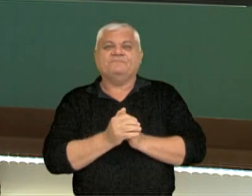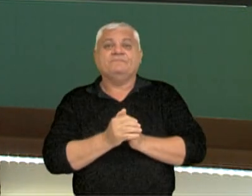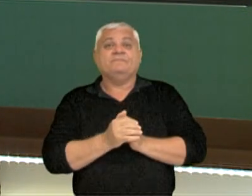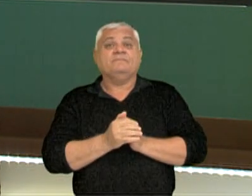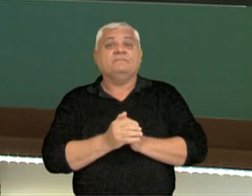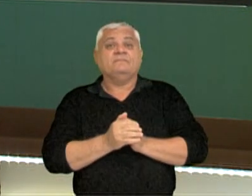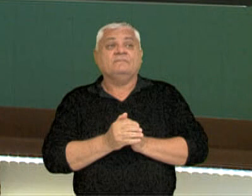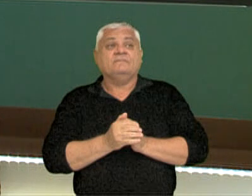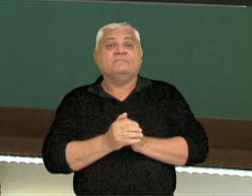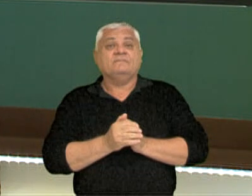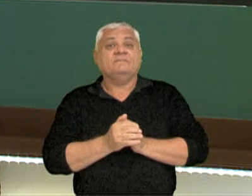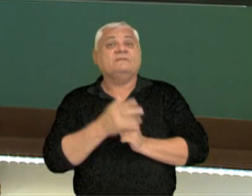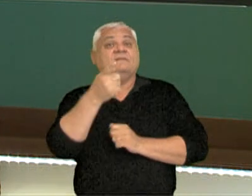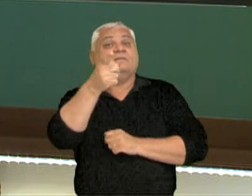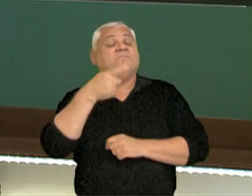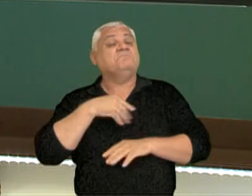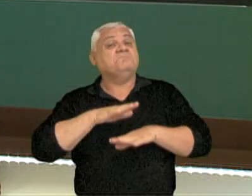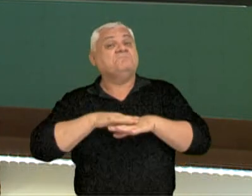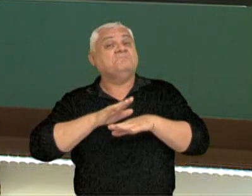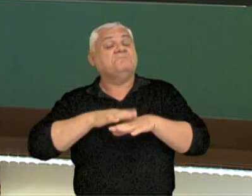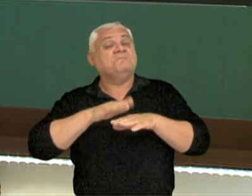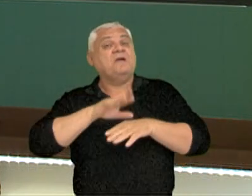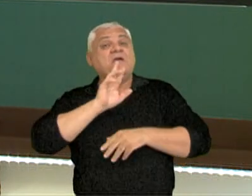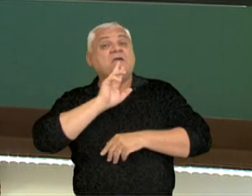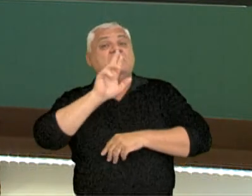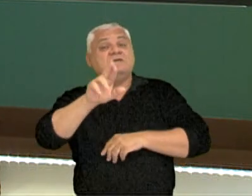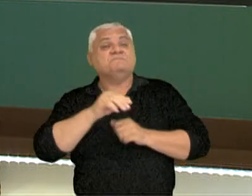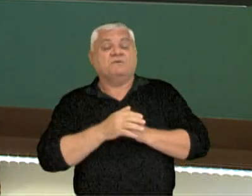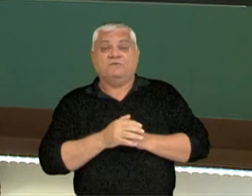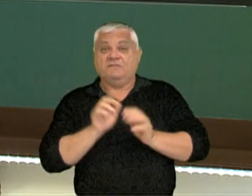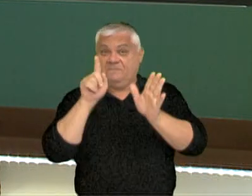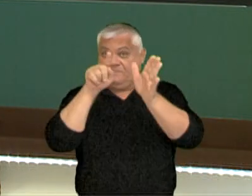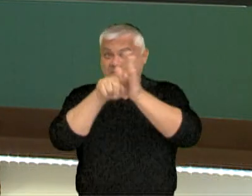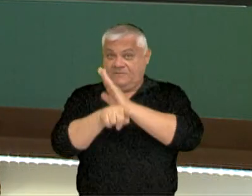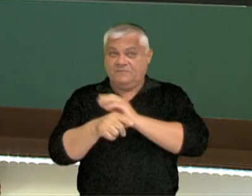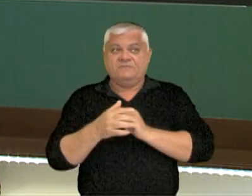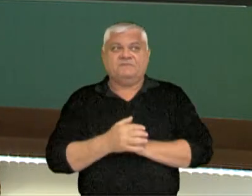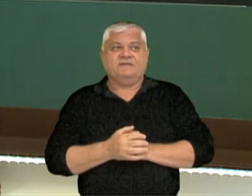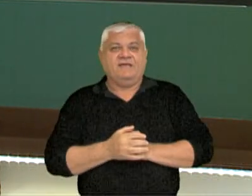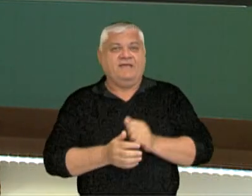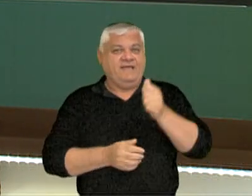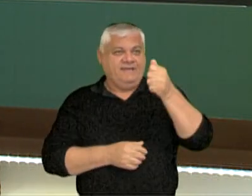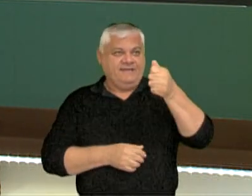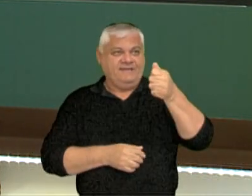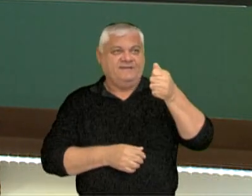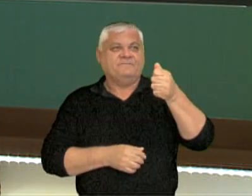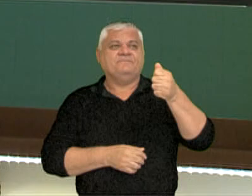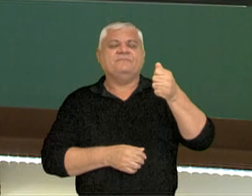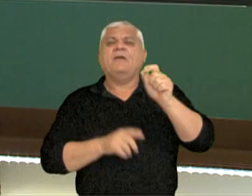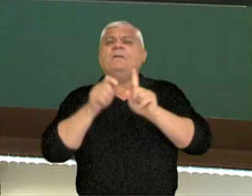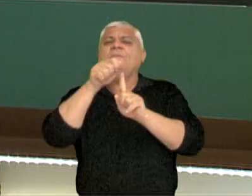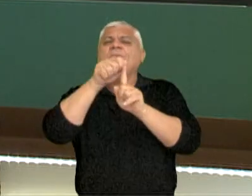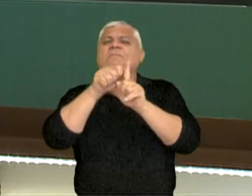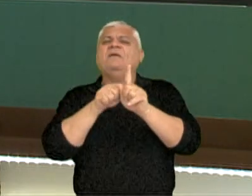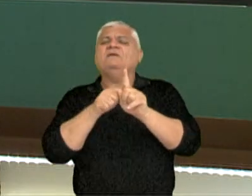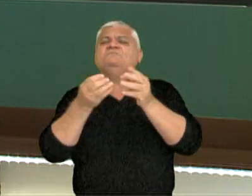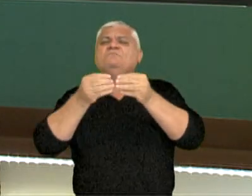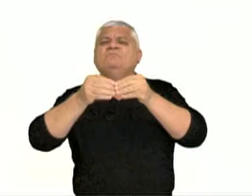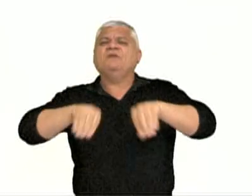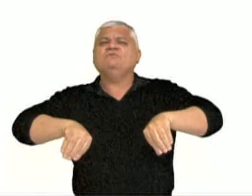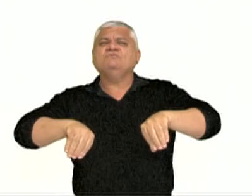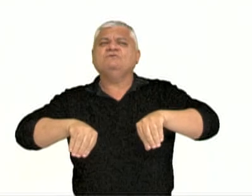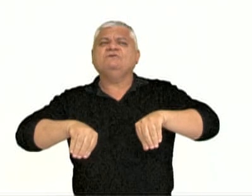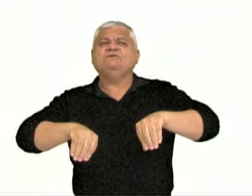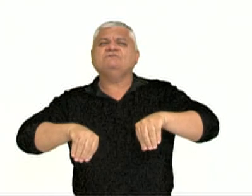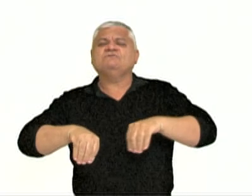Bom, respondam então as seguintes perguntas. Letra A. Em que mês o